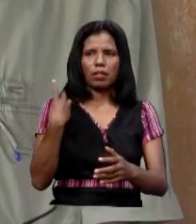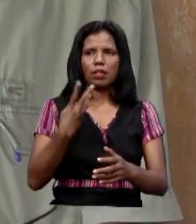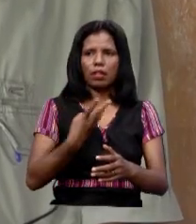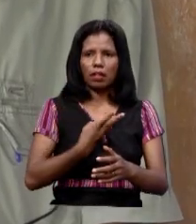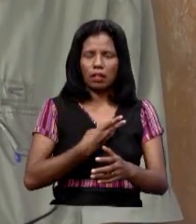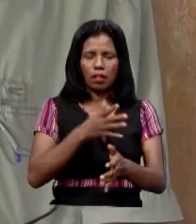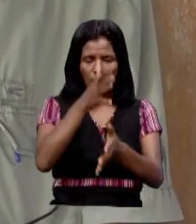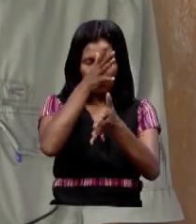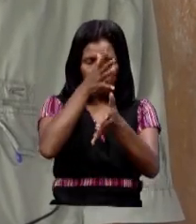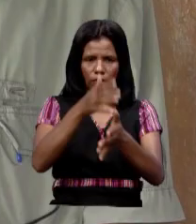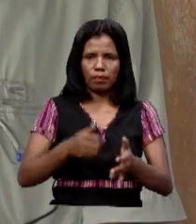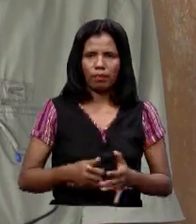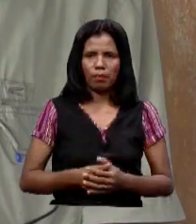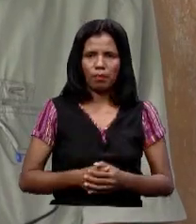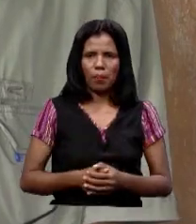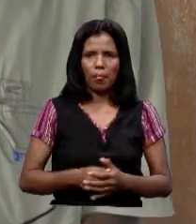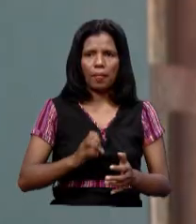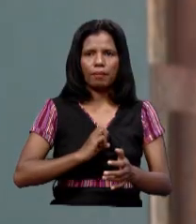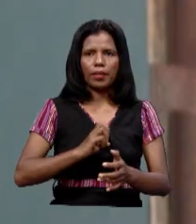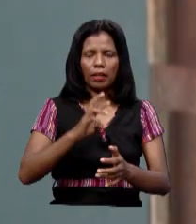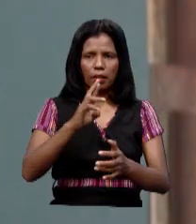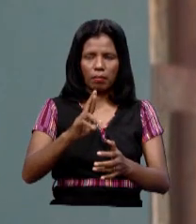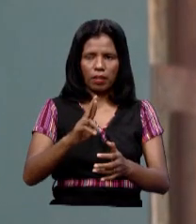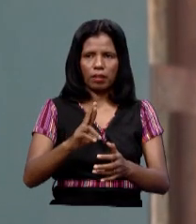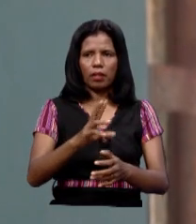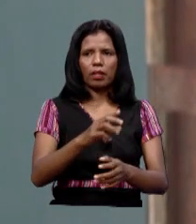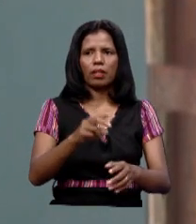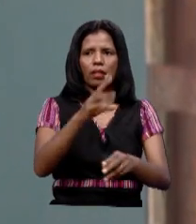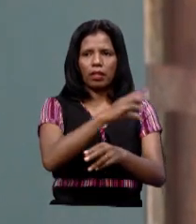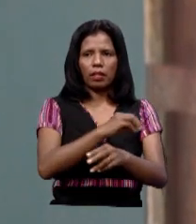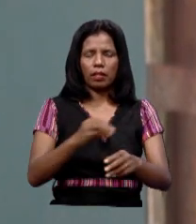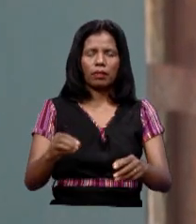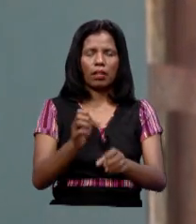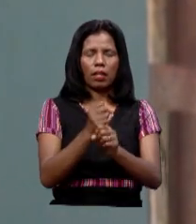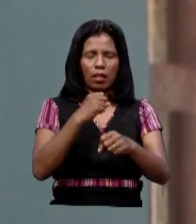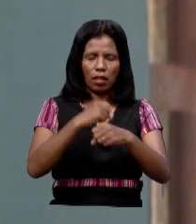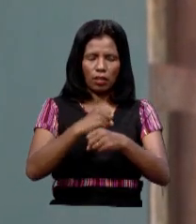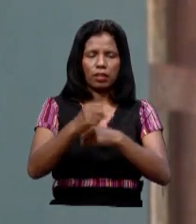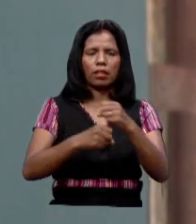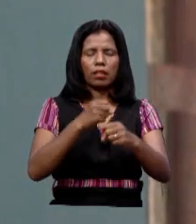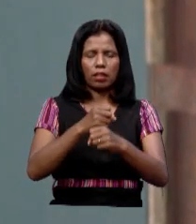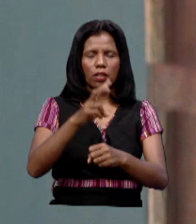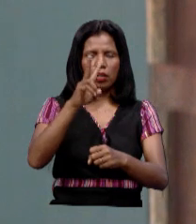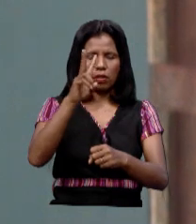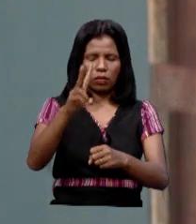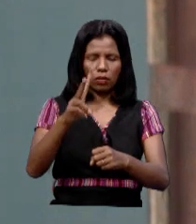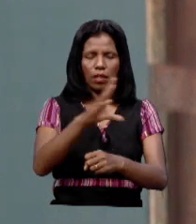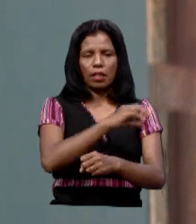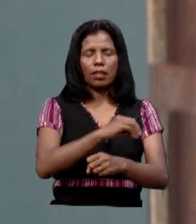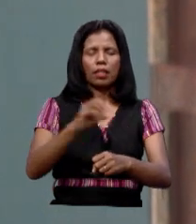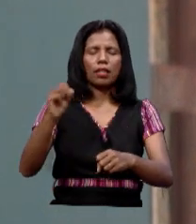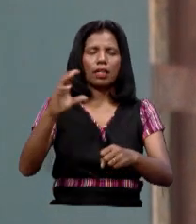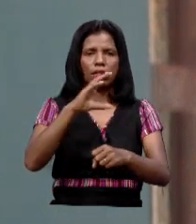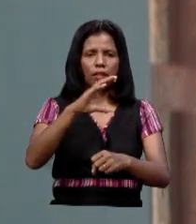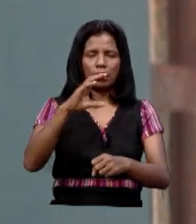ne avó, Hermera oa nida de bem marca, durante mandato rua e a Câmara Comércio Timor-Leste,